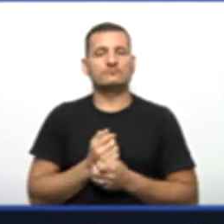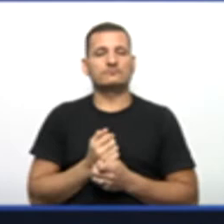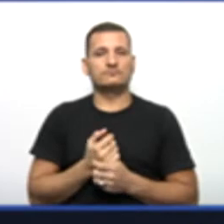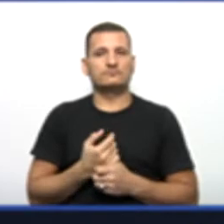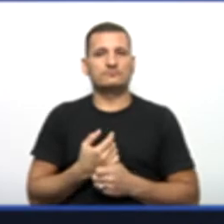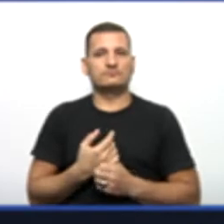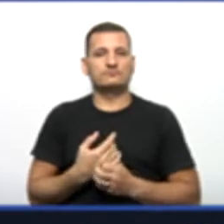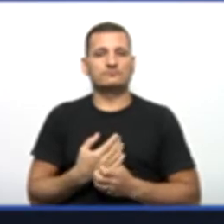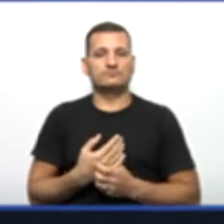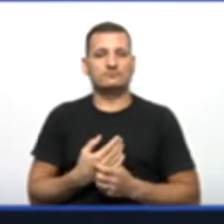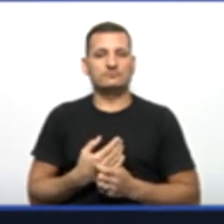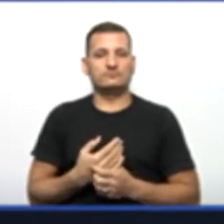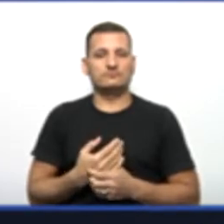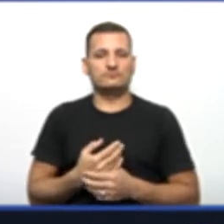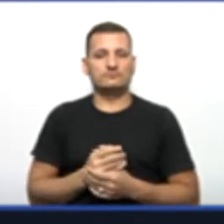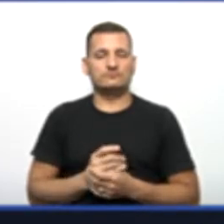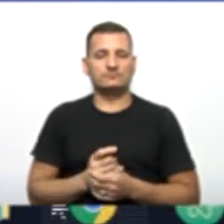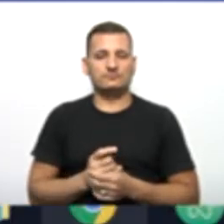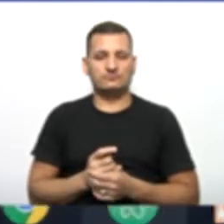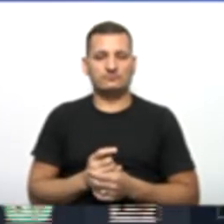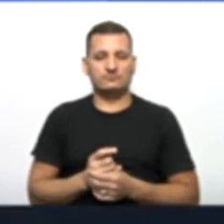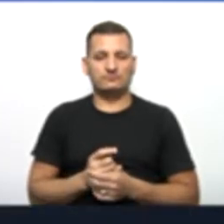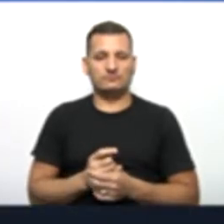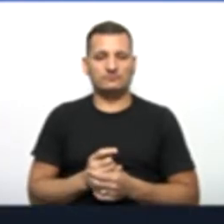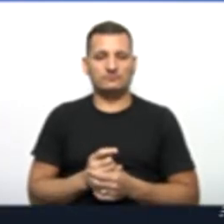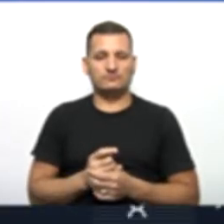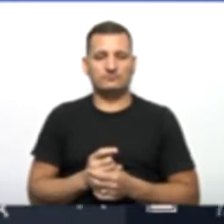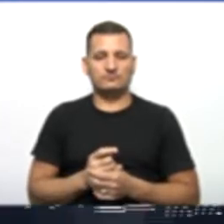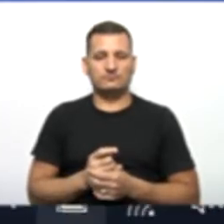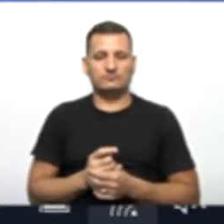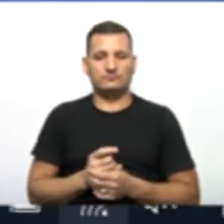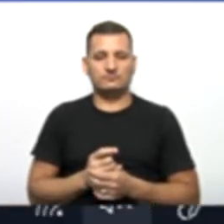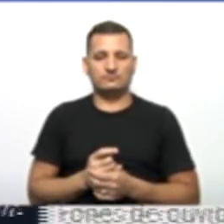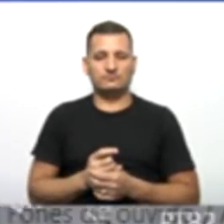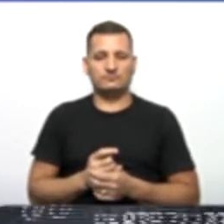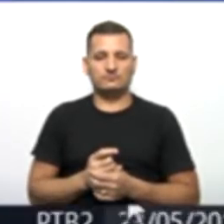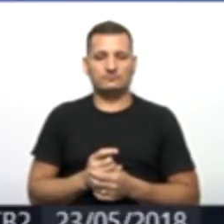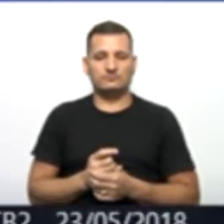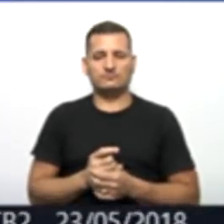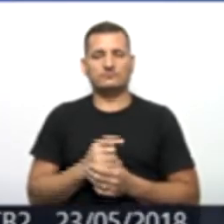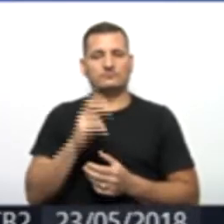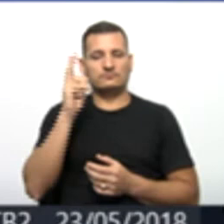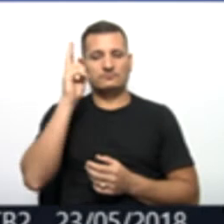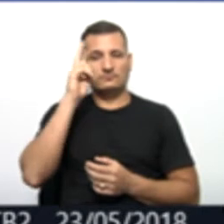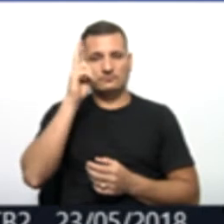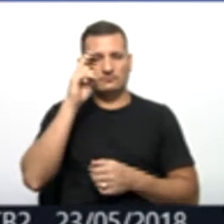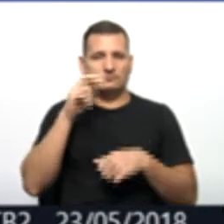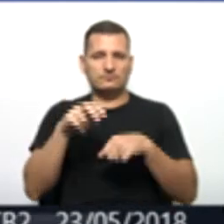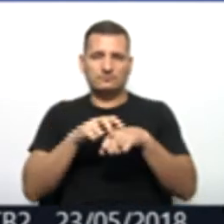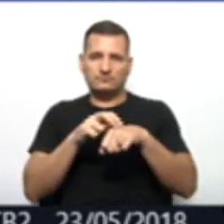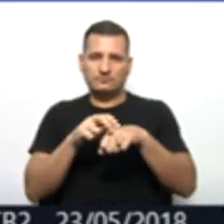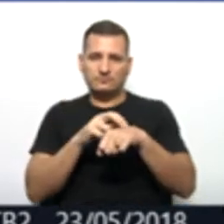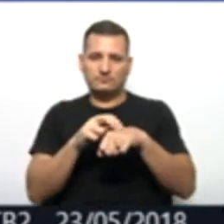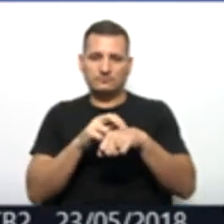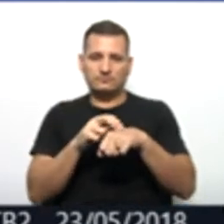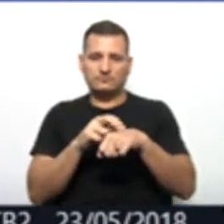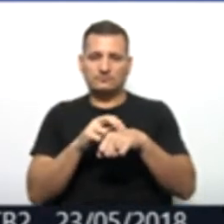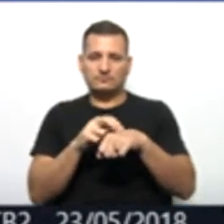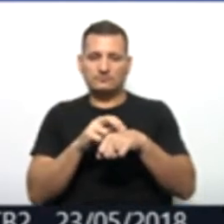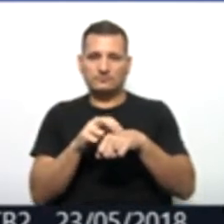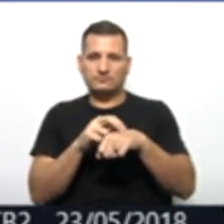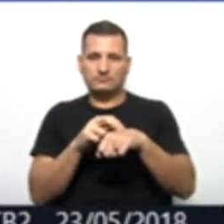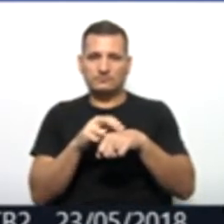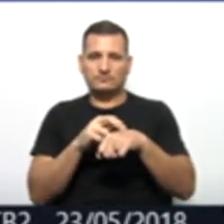e ele vai iniciar o anp lembra daquela partida tinha verde que a gente tem que